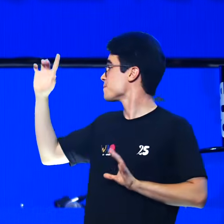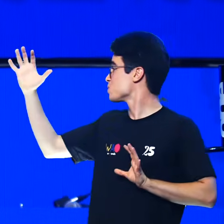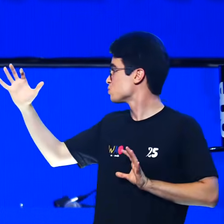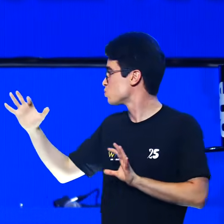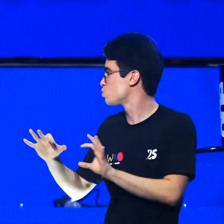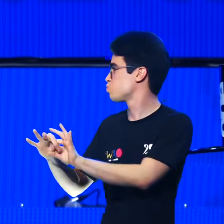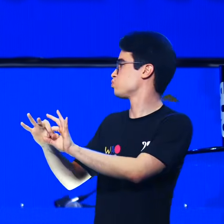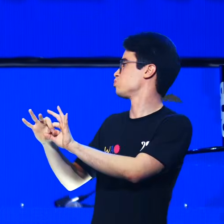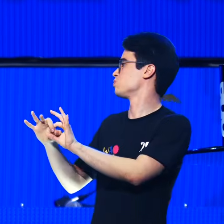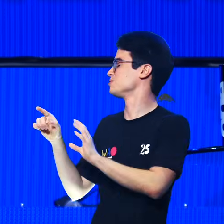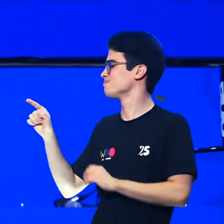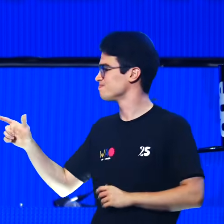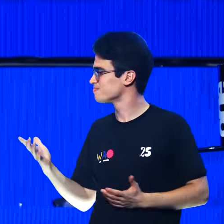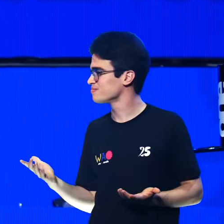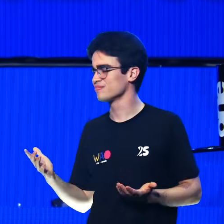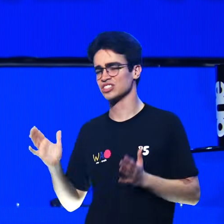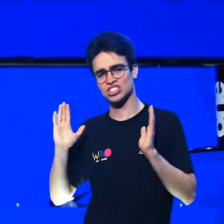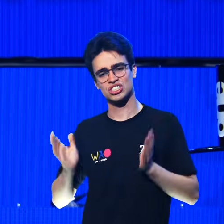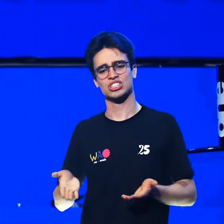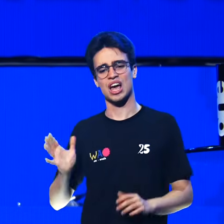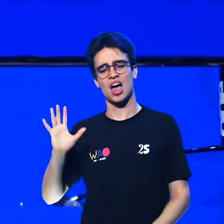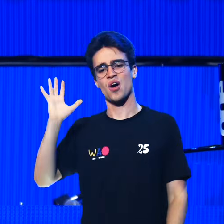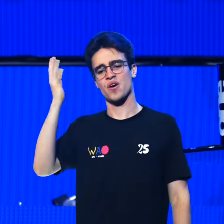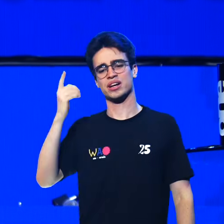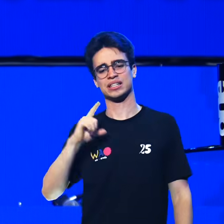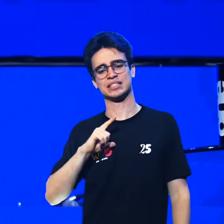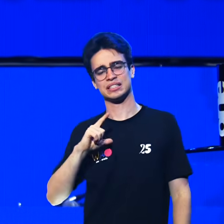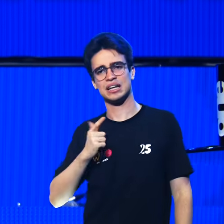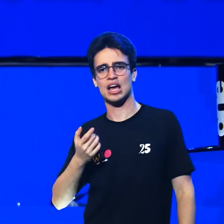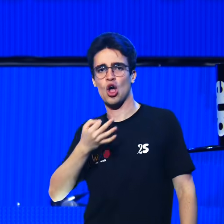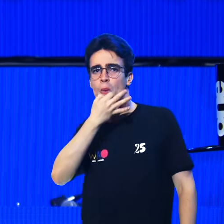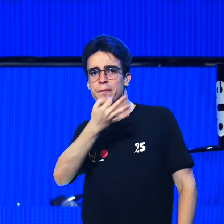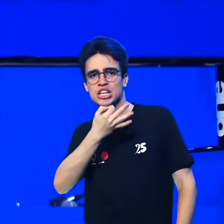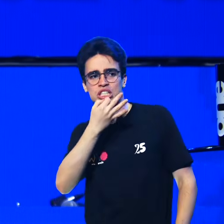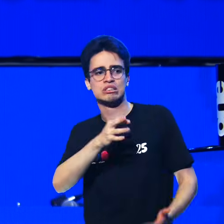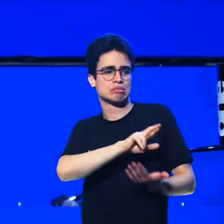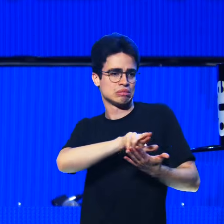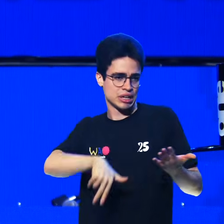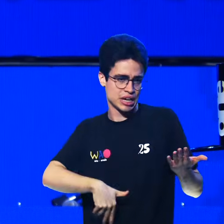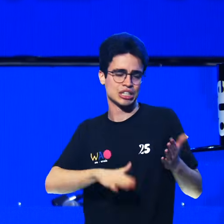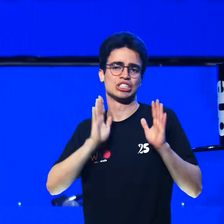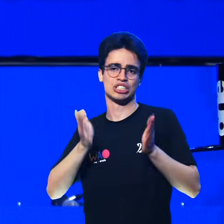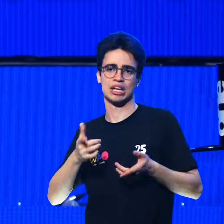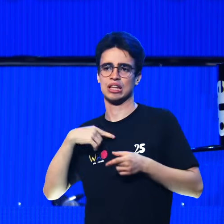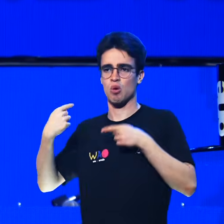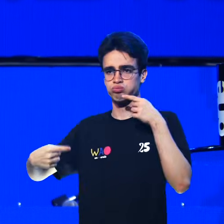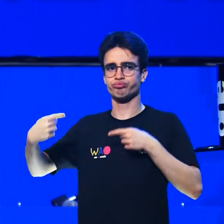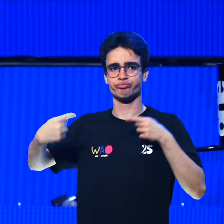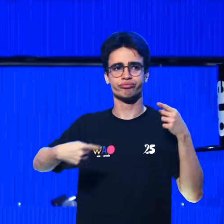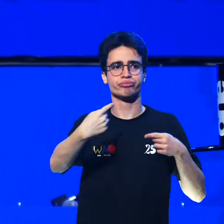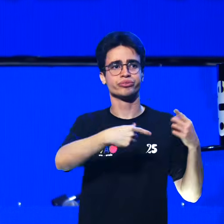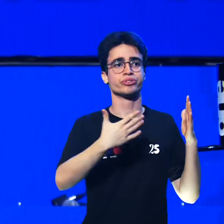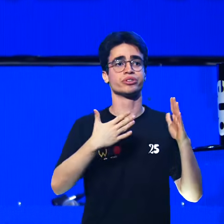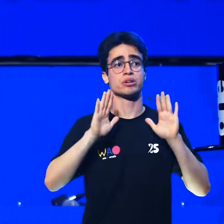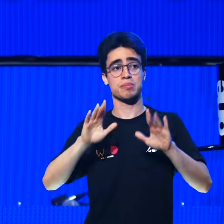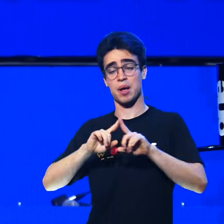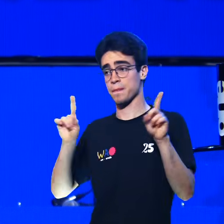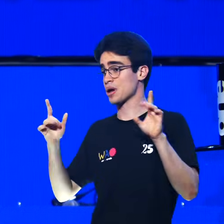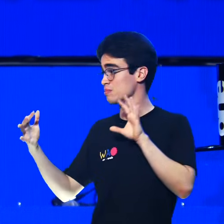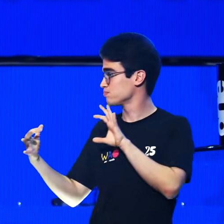conectou. A gente já teve opiniões diversas, a gente já discutiu situações, mas a gente está